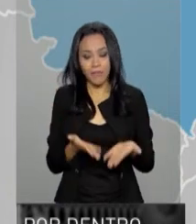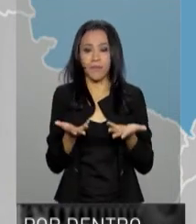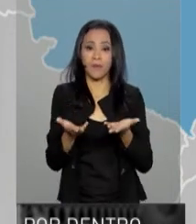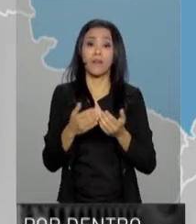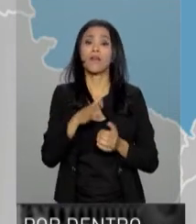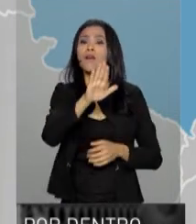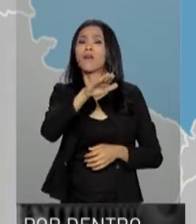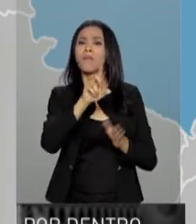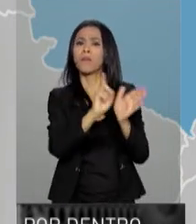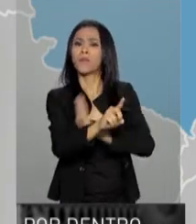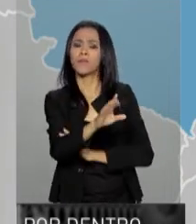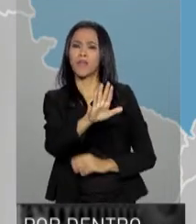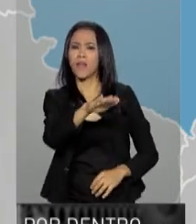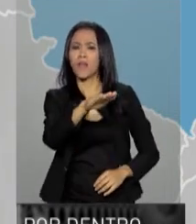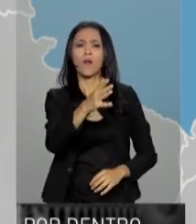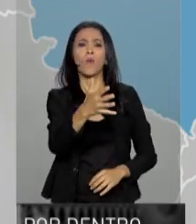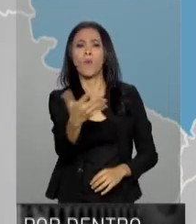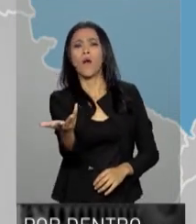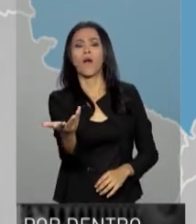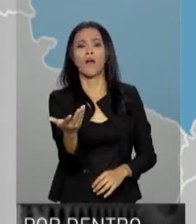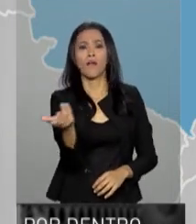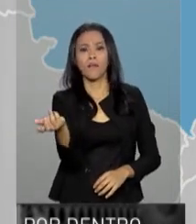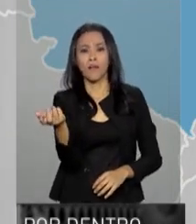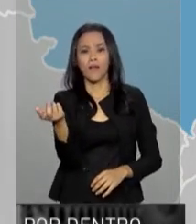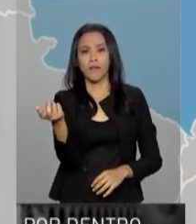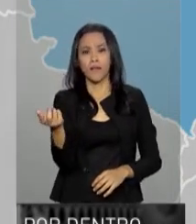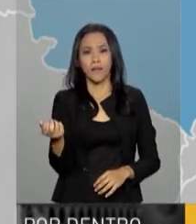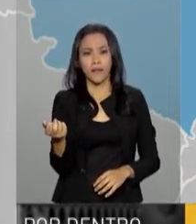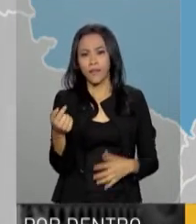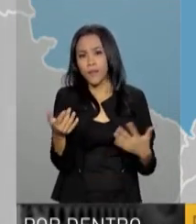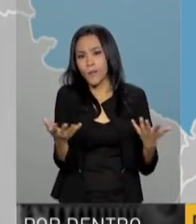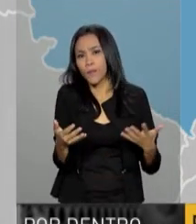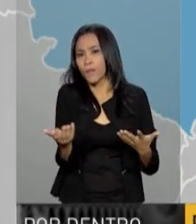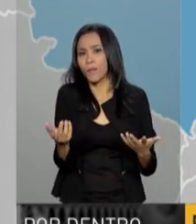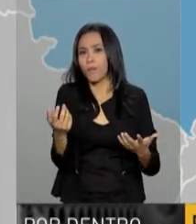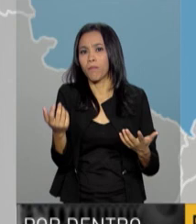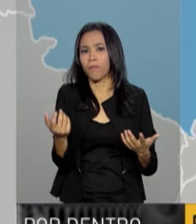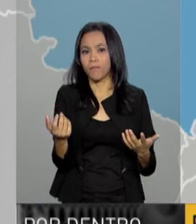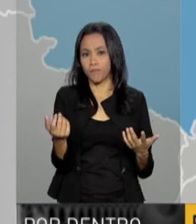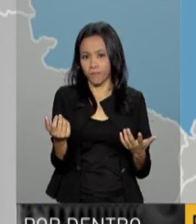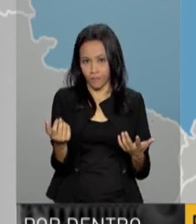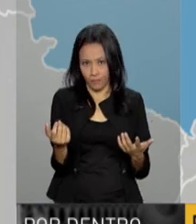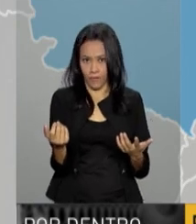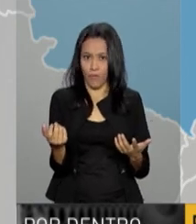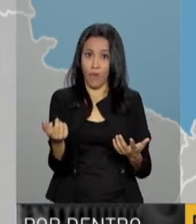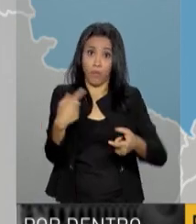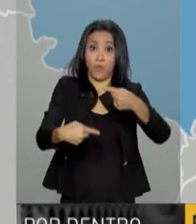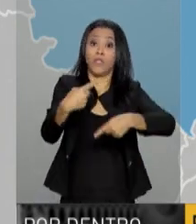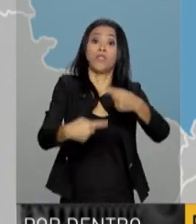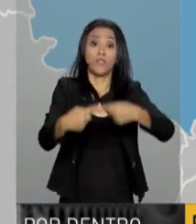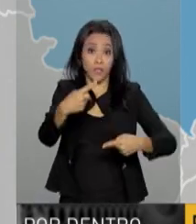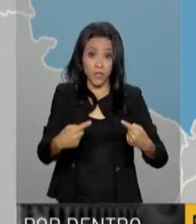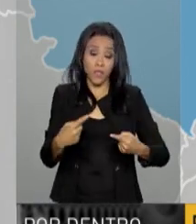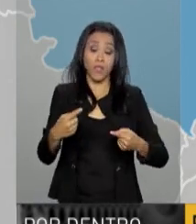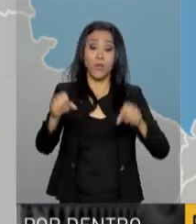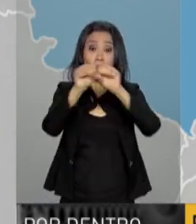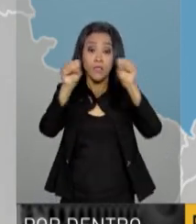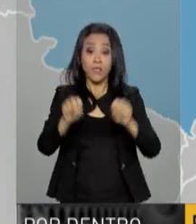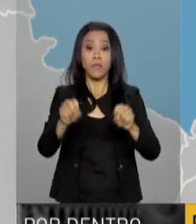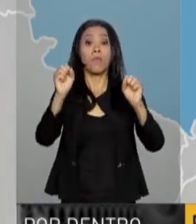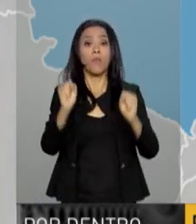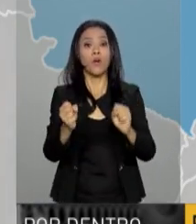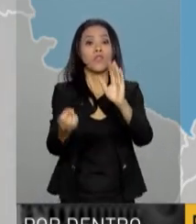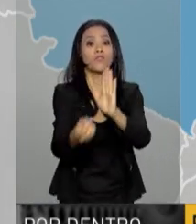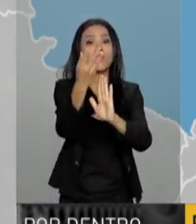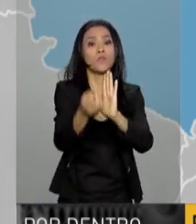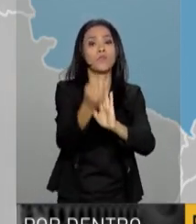é qual é efetivamente a importância desse que políticas ele só ela após ele ser um sistema pode criar a partir desta